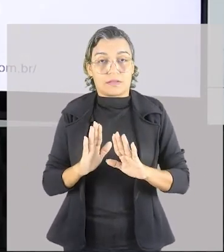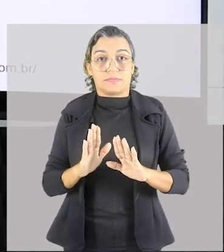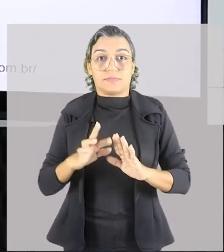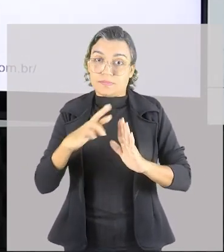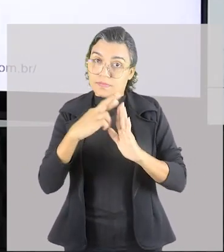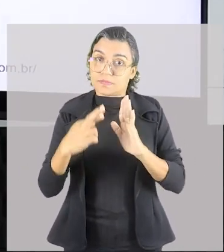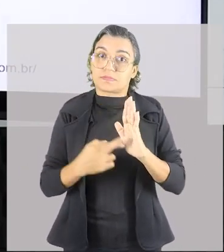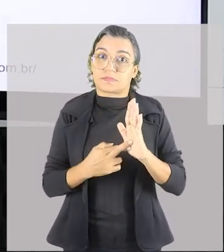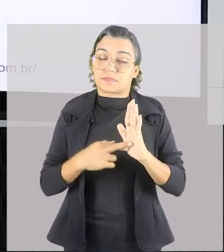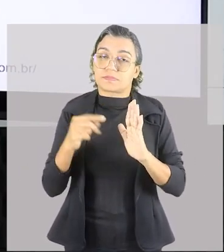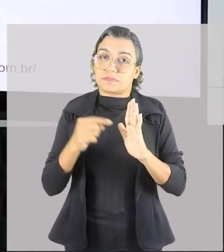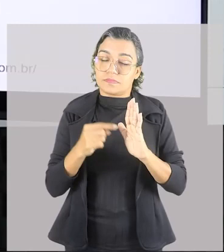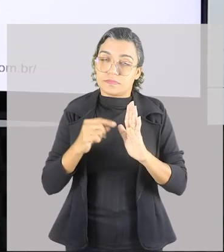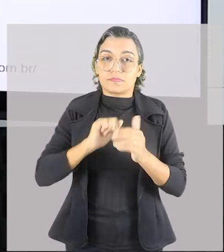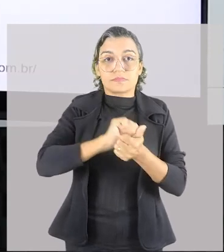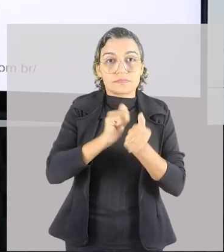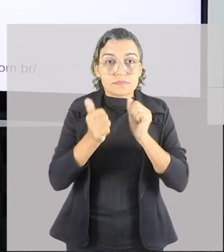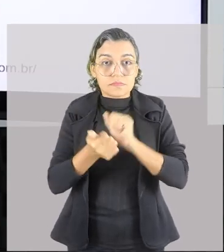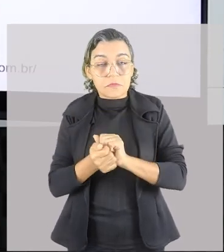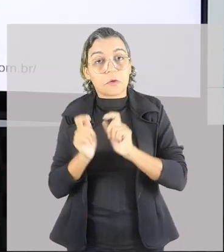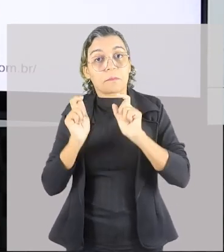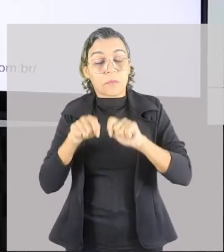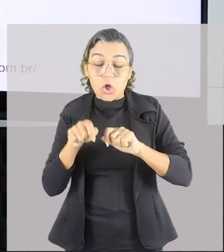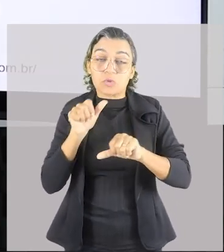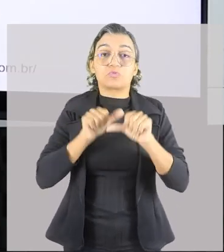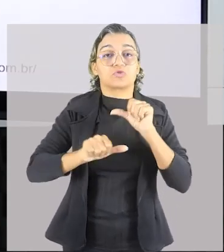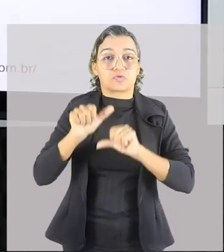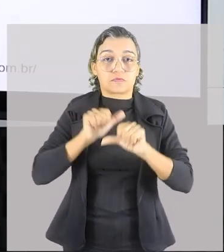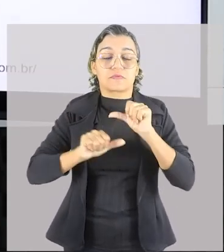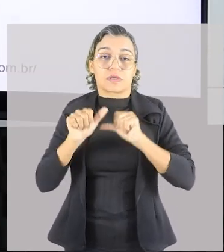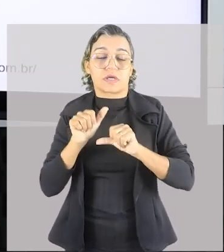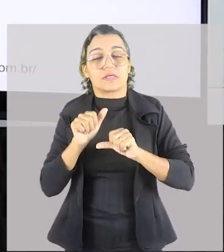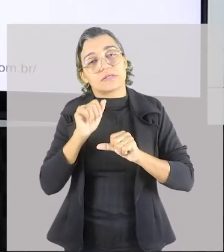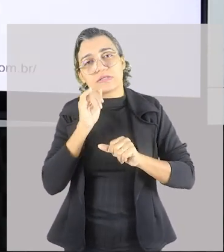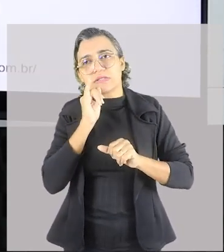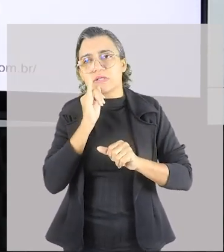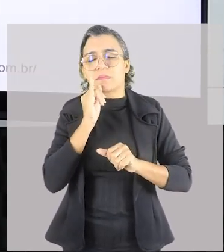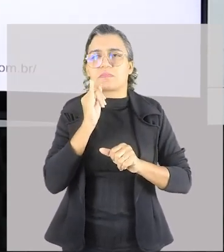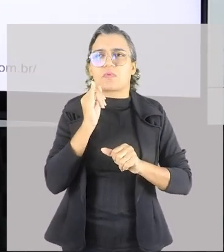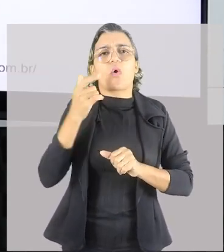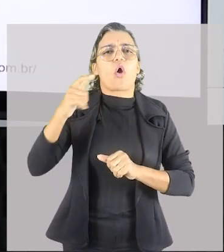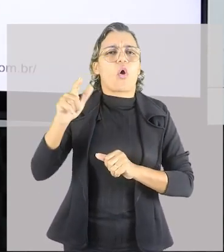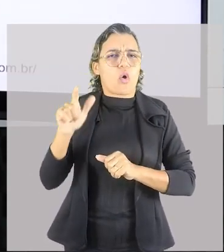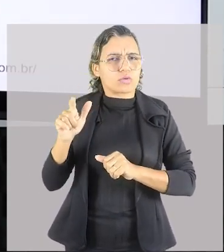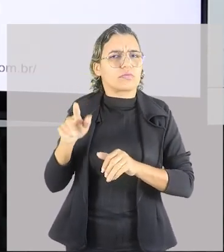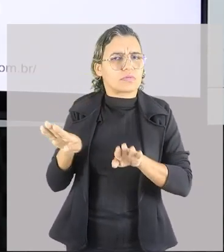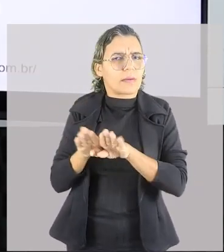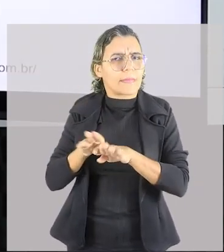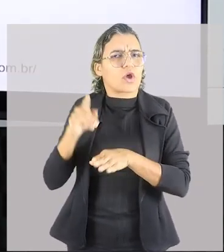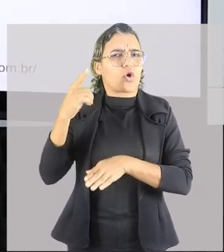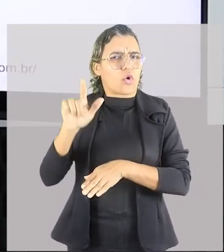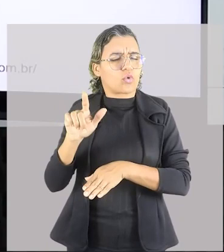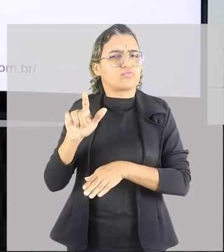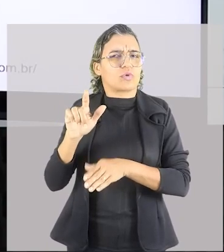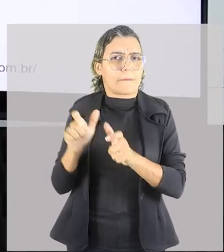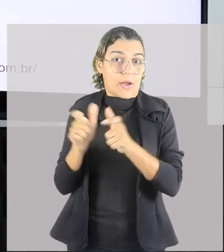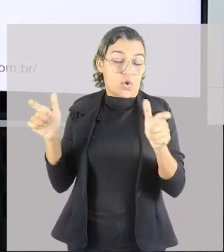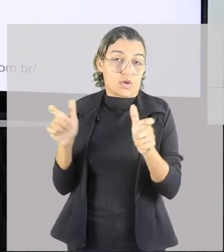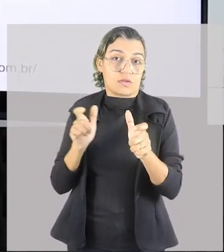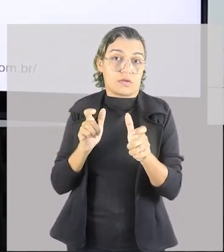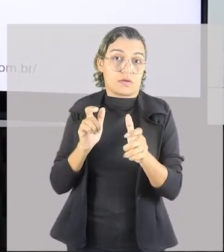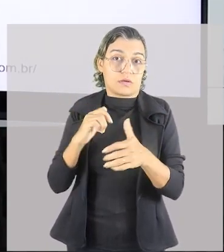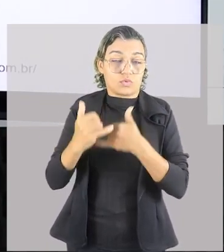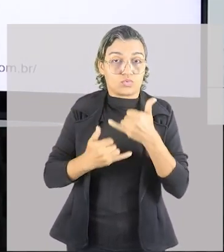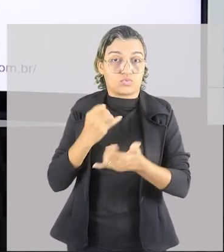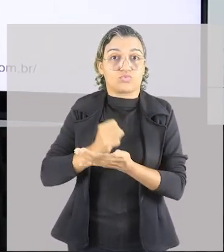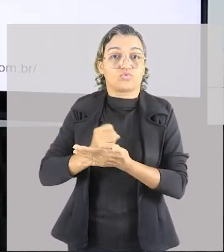que estão sendo ali adaptadas, elas podem ser modificadas, assim como nos outros jogos, na maioria, né, dos outros jogos. A regra ela